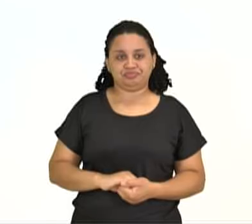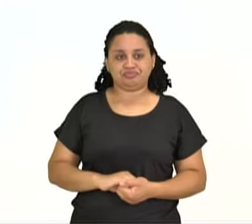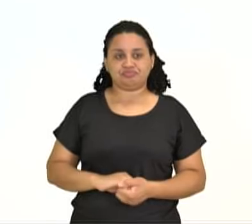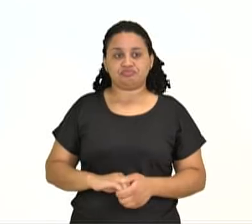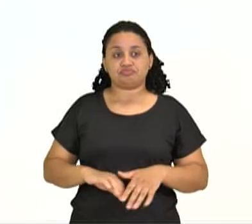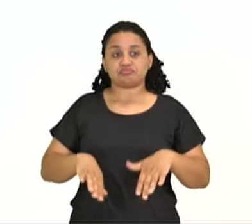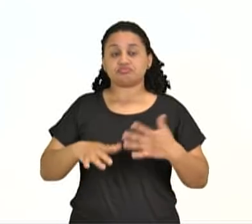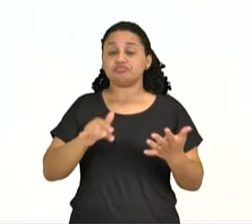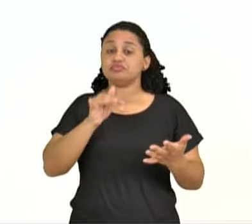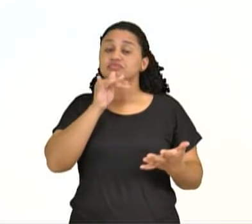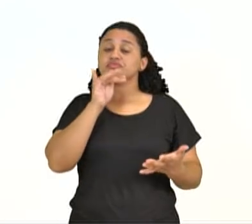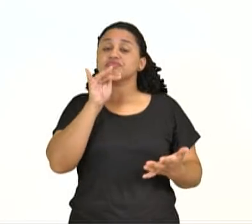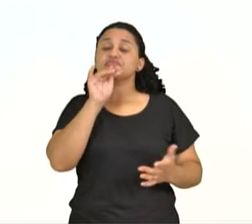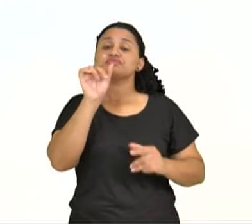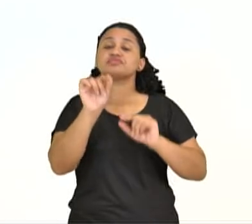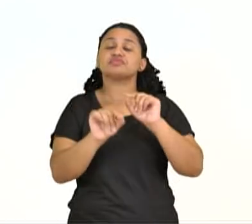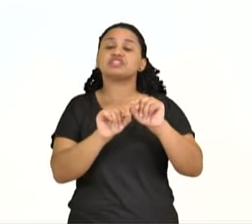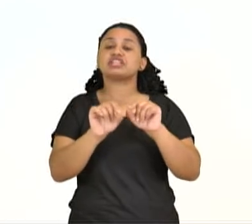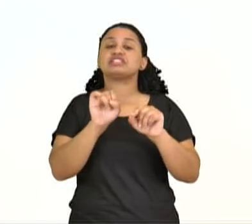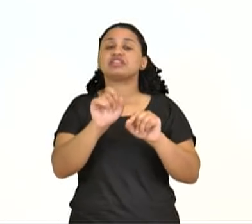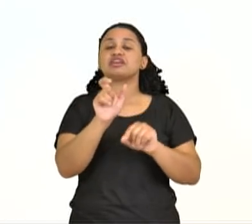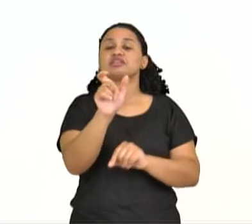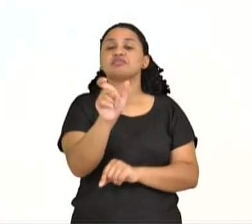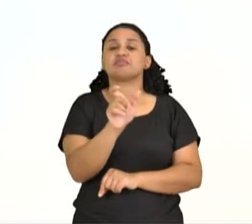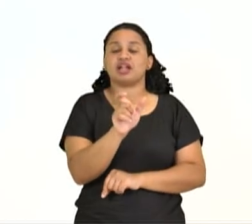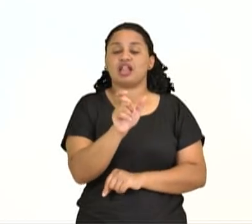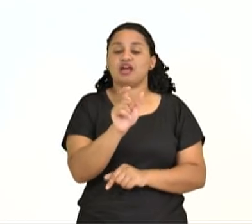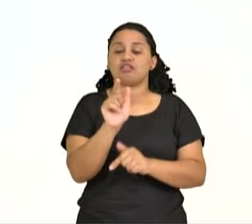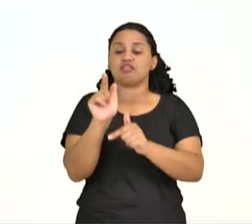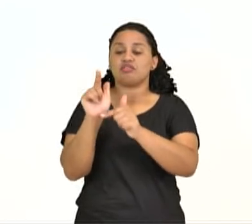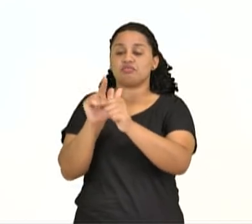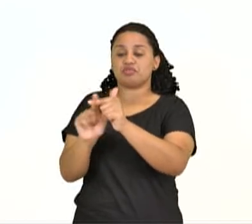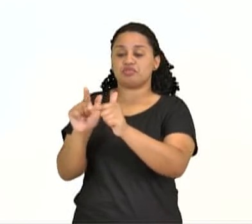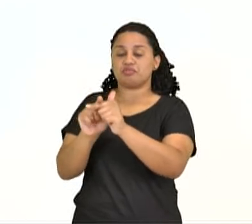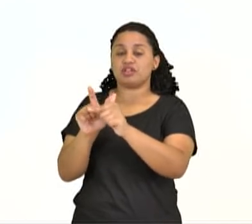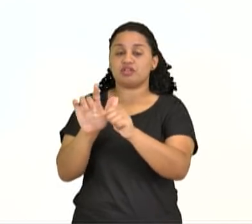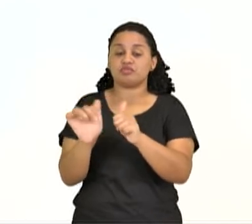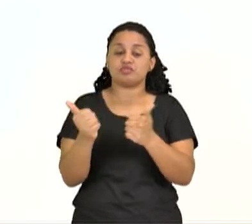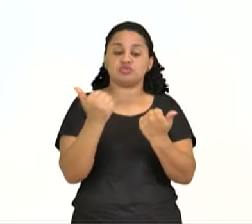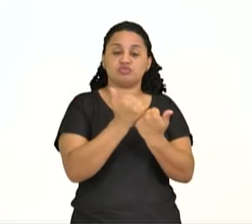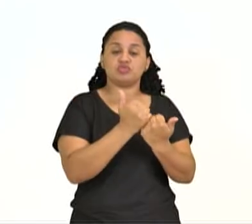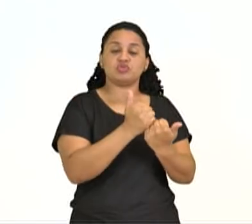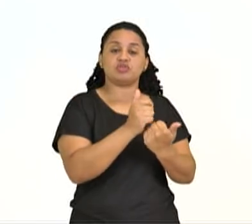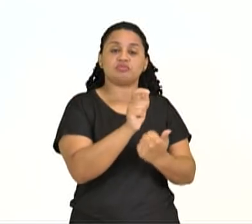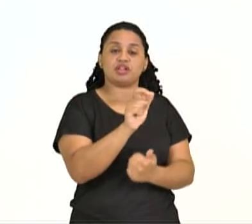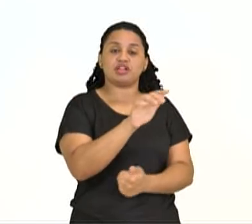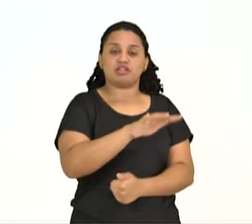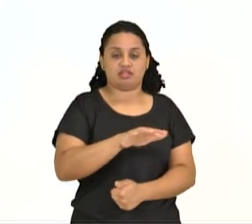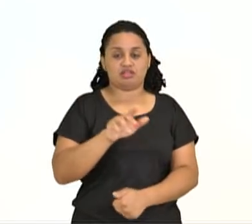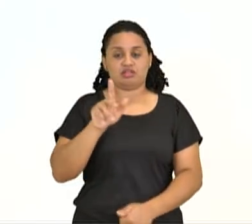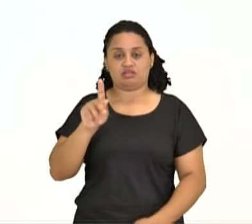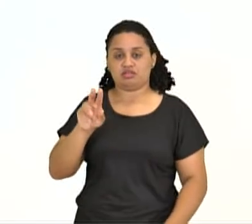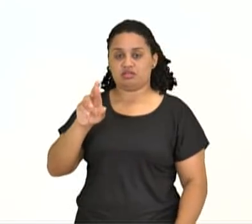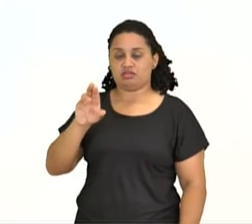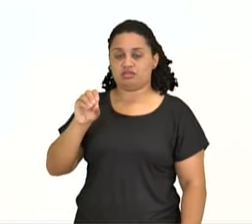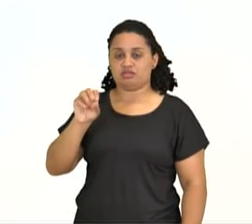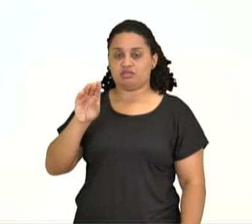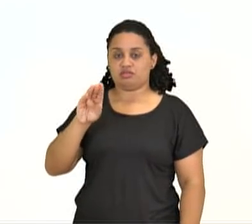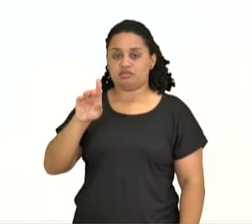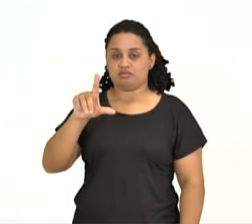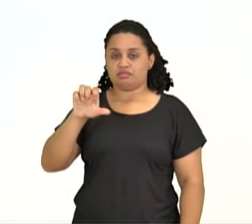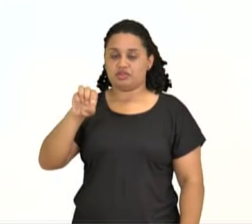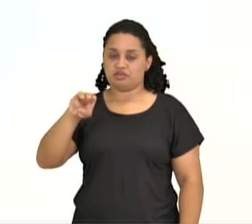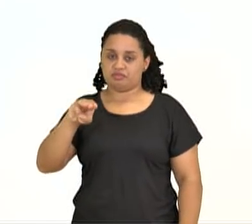Por exemplo, se substituírem a palavra problema por situação, o problema parece que